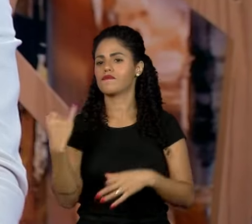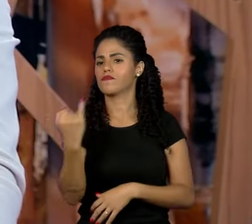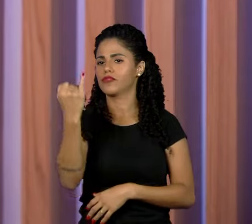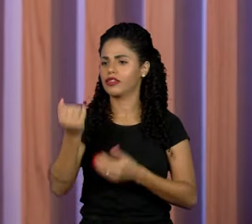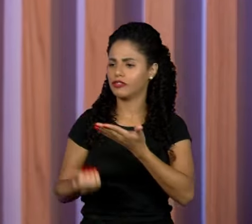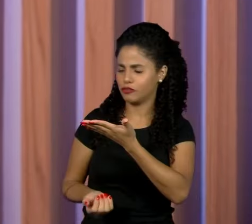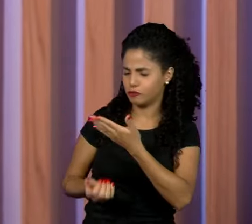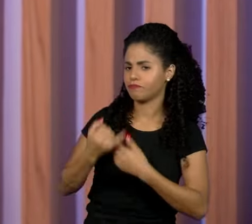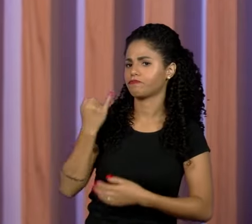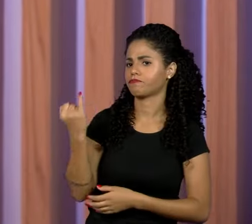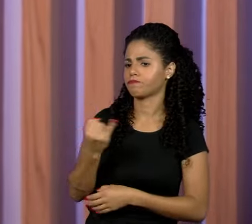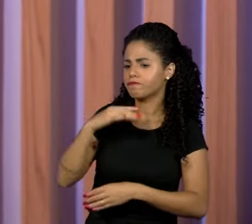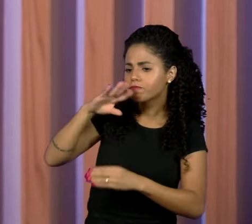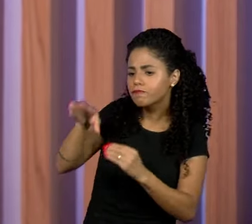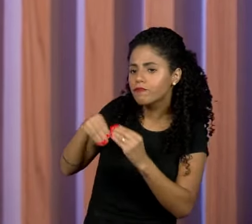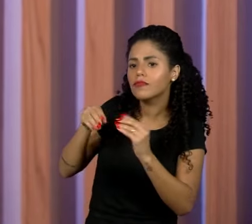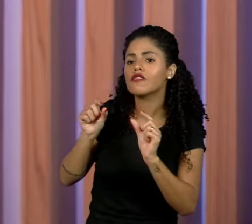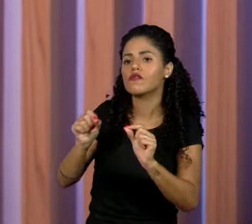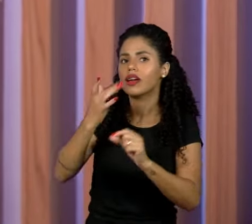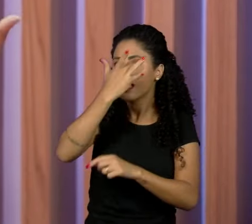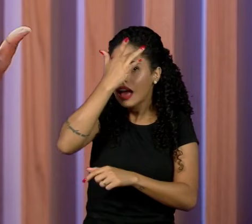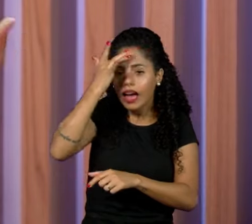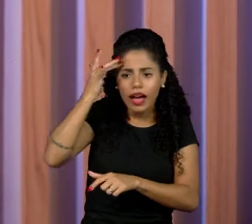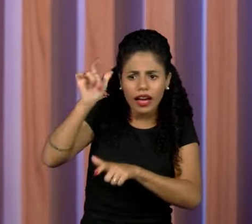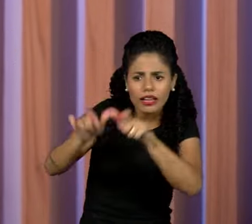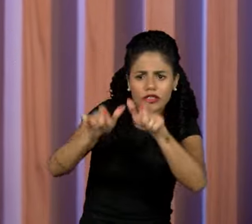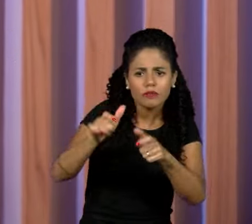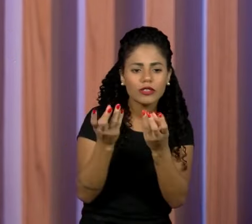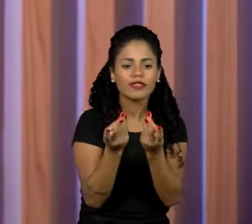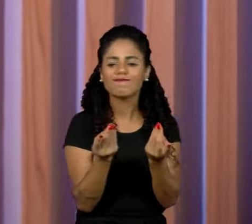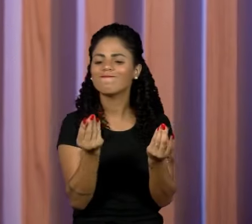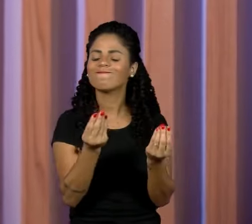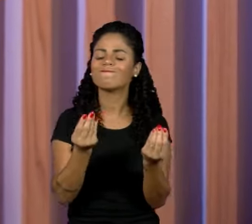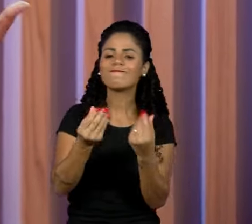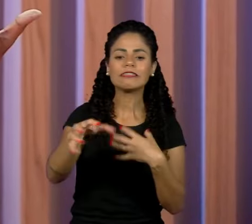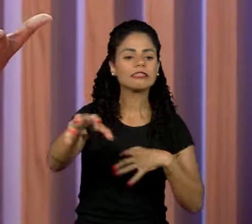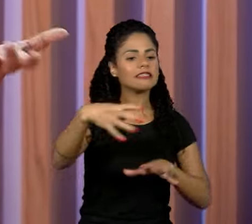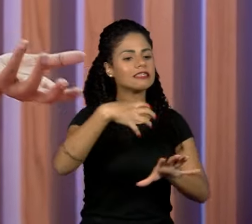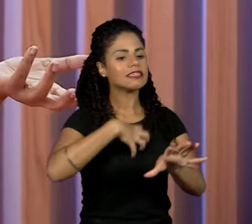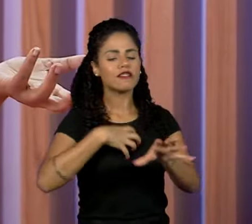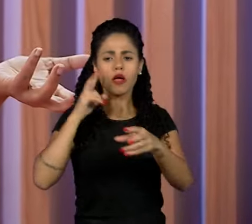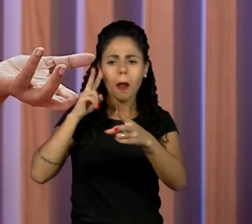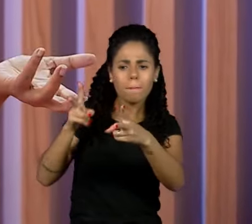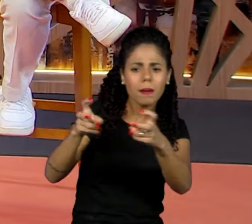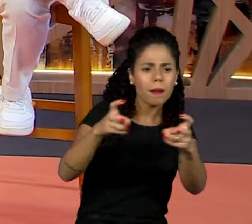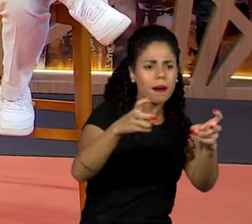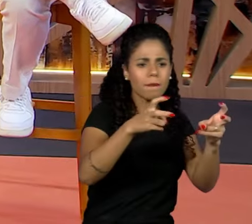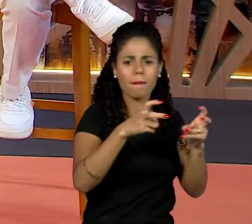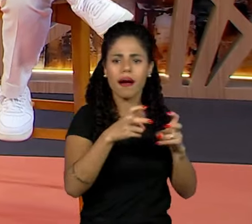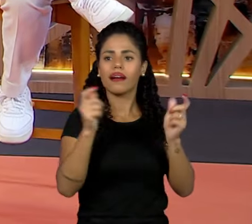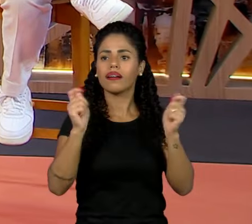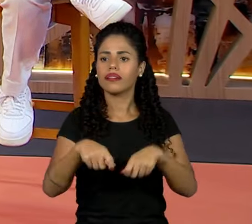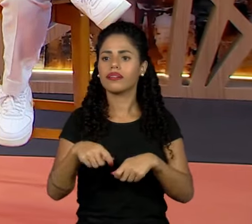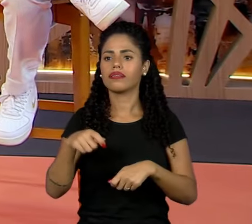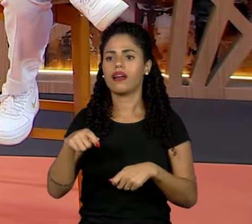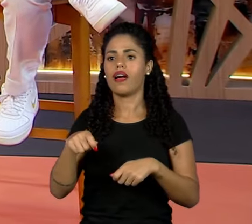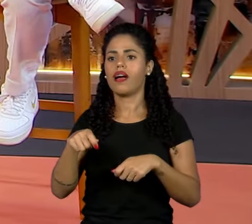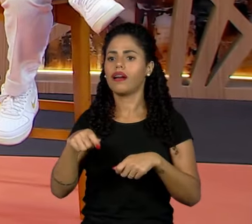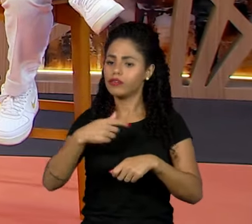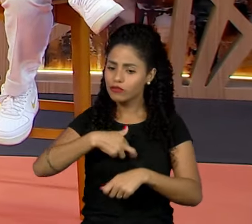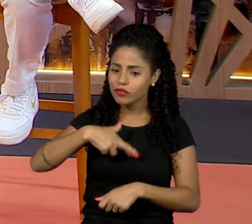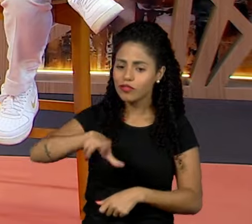bastante importante, é se as pessoas não têm a sensibilidade para perceber a riqueza das religiões de matriz africana,